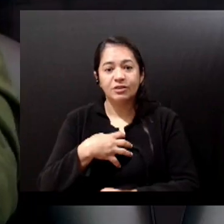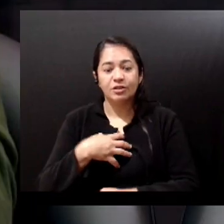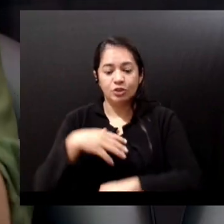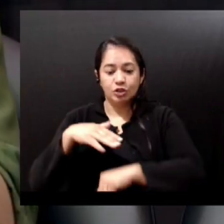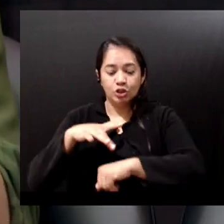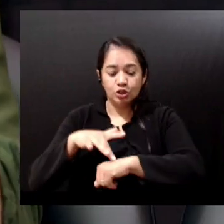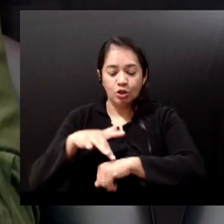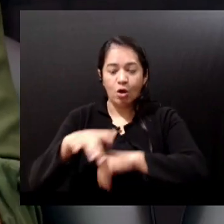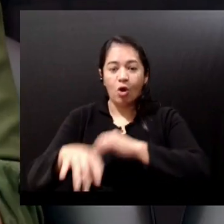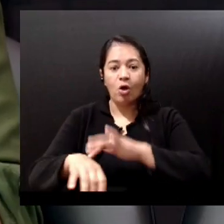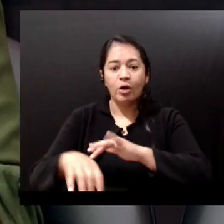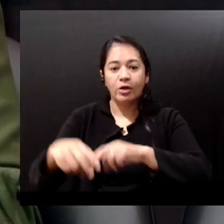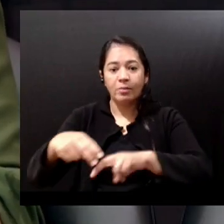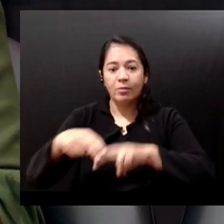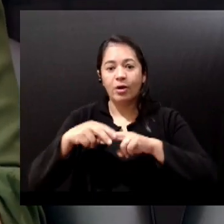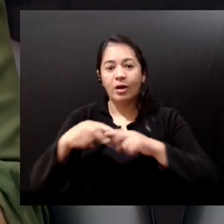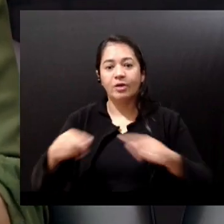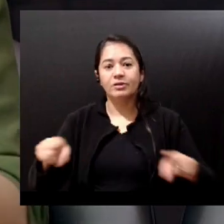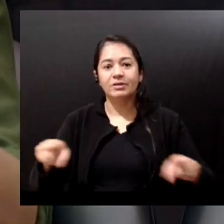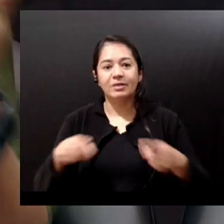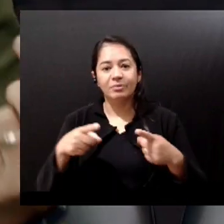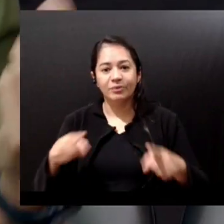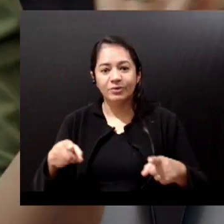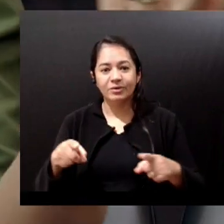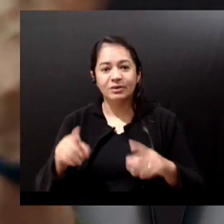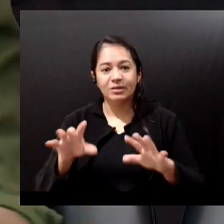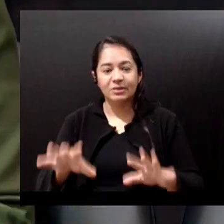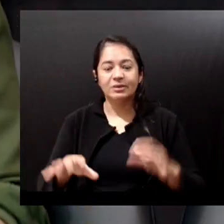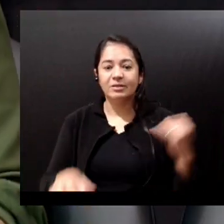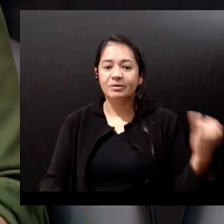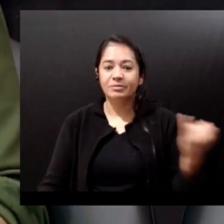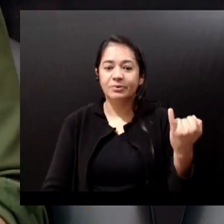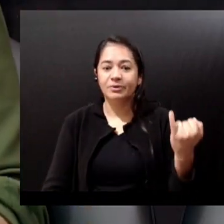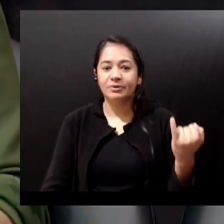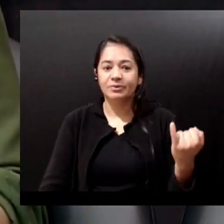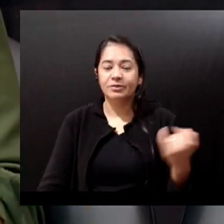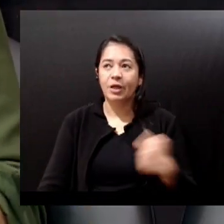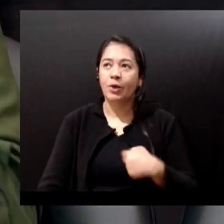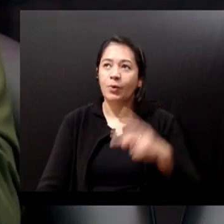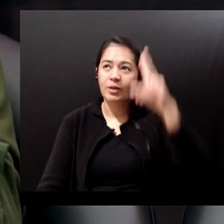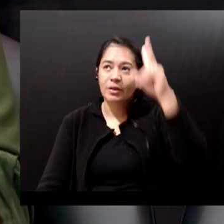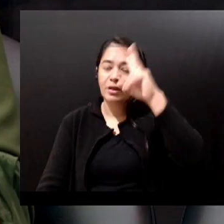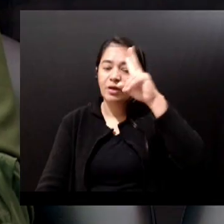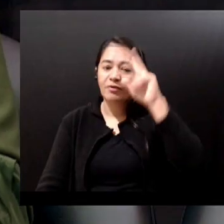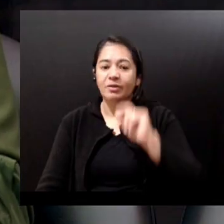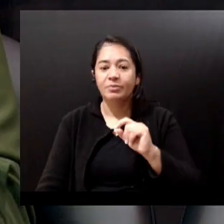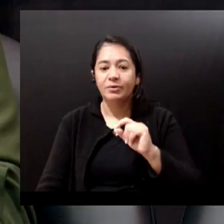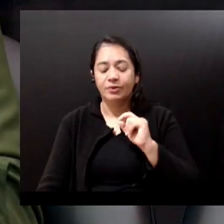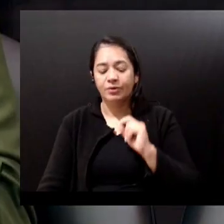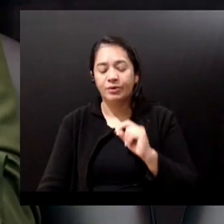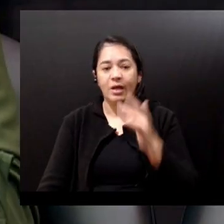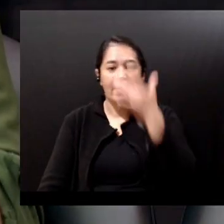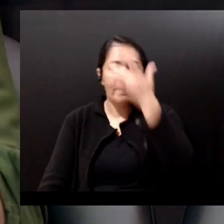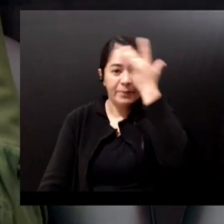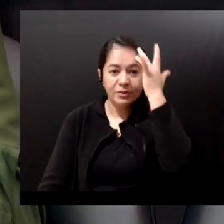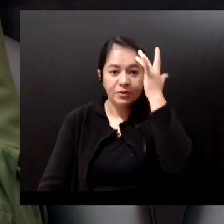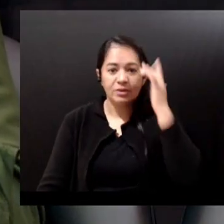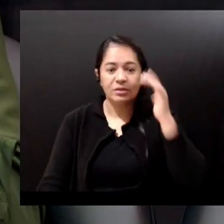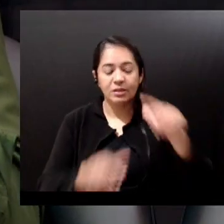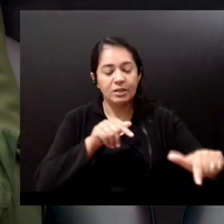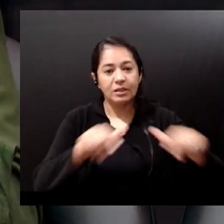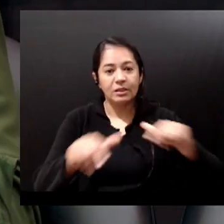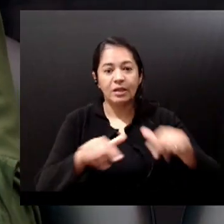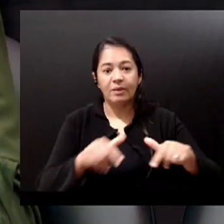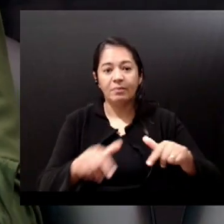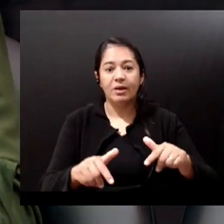Isso, assim, é muito importante. Estava me lembrando, até para trazer um caso profissional, das pessoas que trabalham em agências de produção de vídeo e edição.